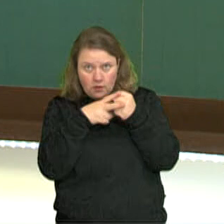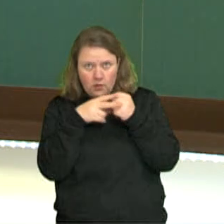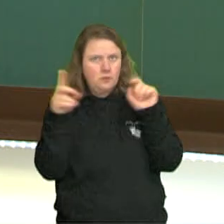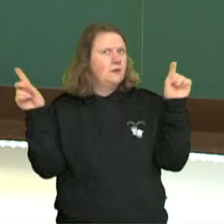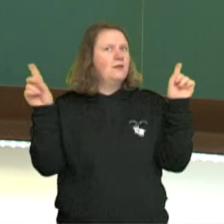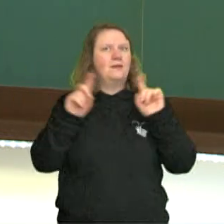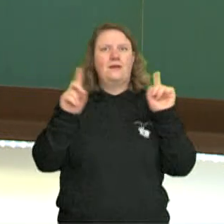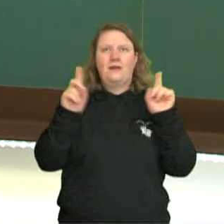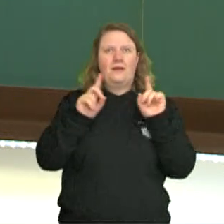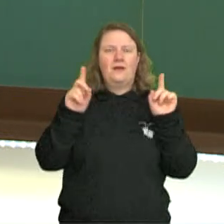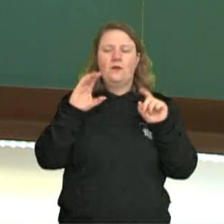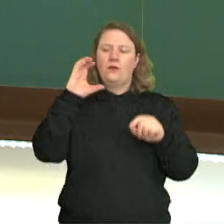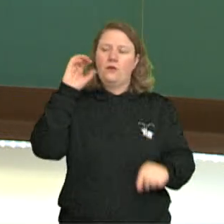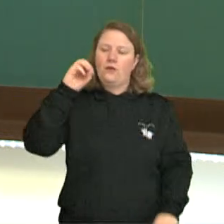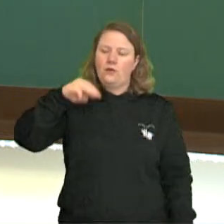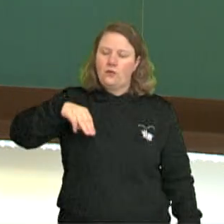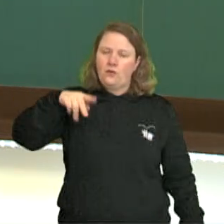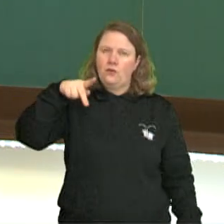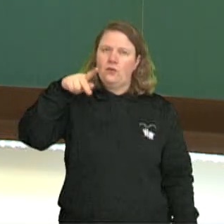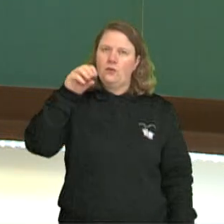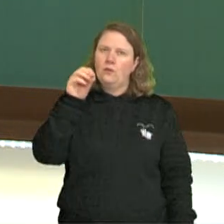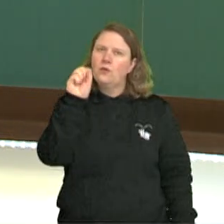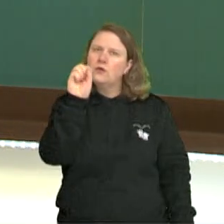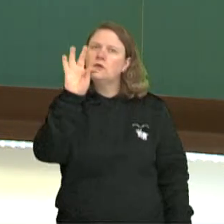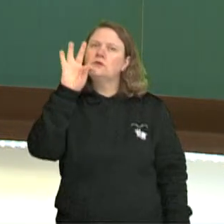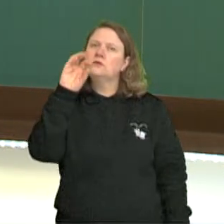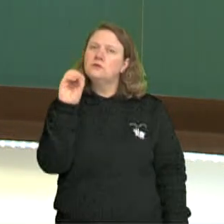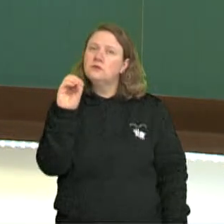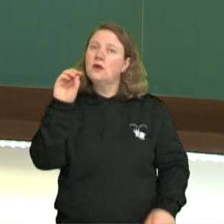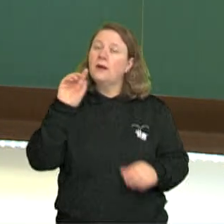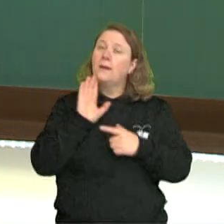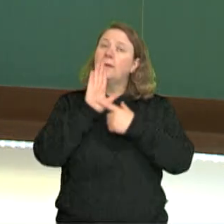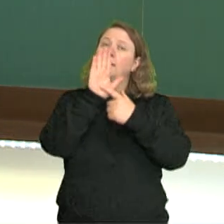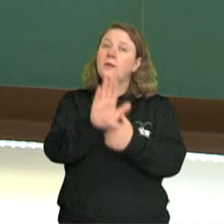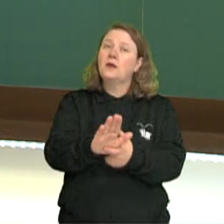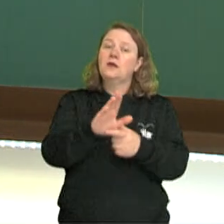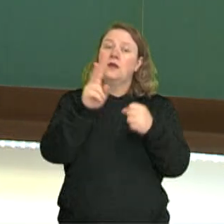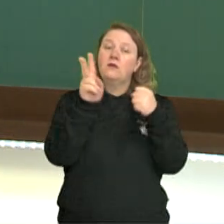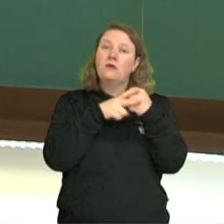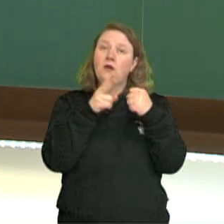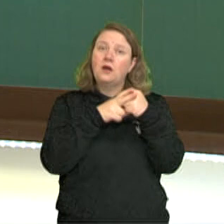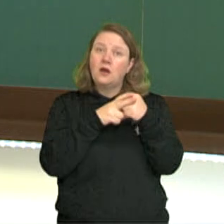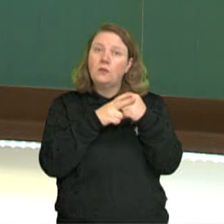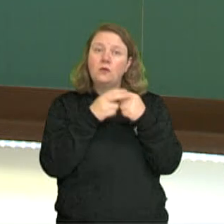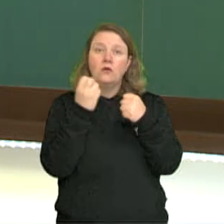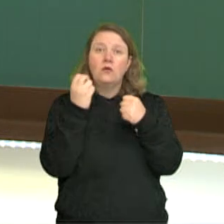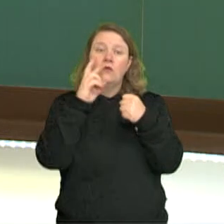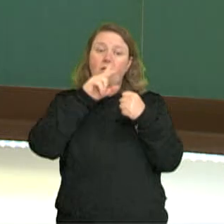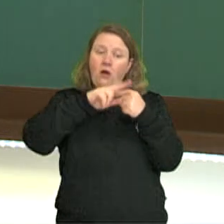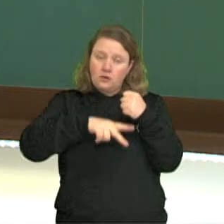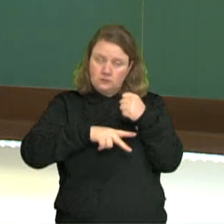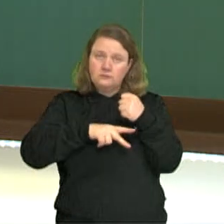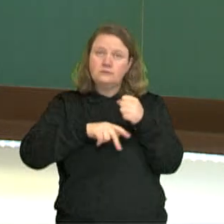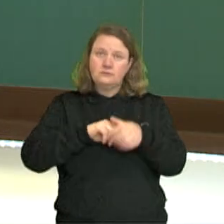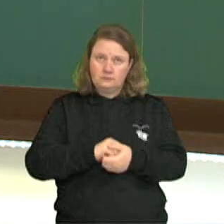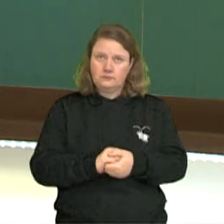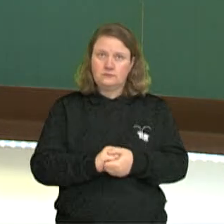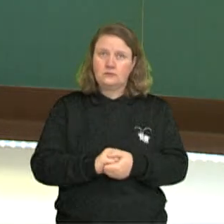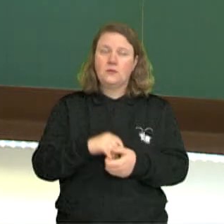período composto apresenta mais de um verbo ou de uma locução verbal. As orações coordenadas